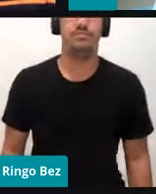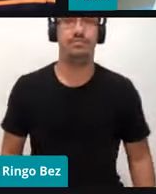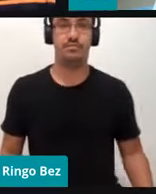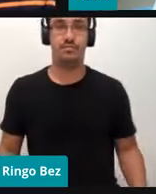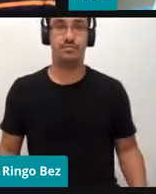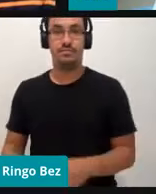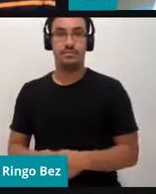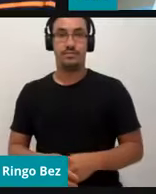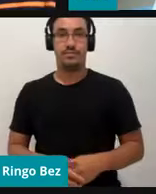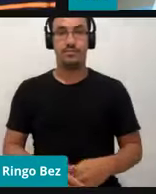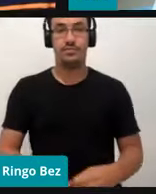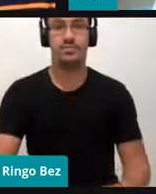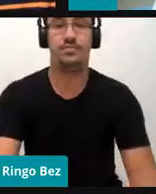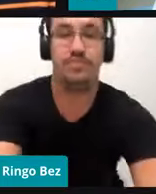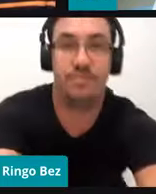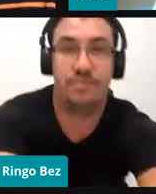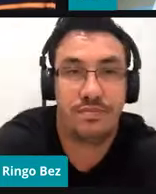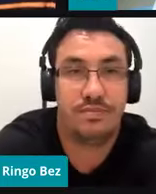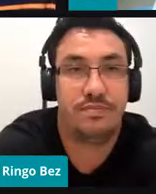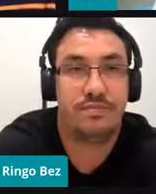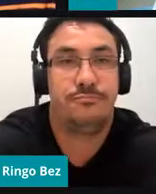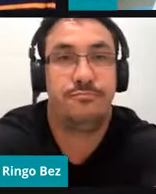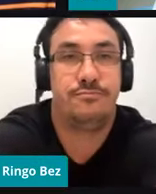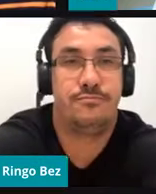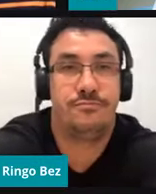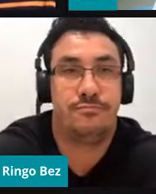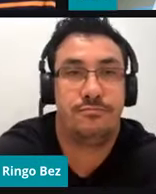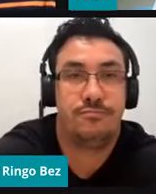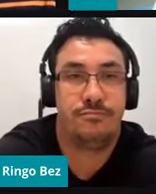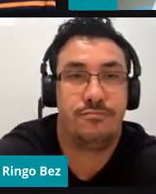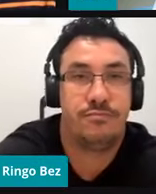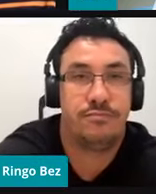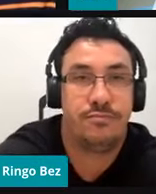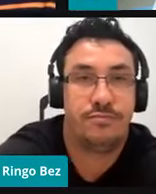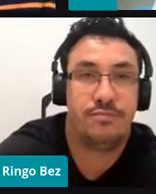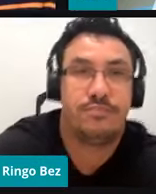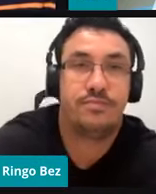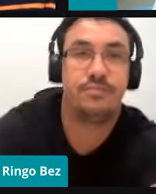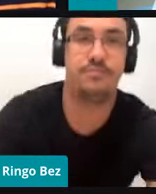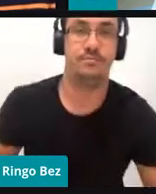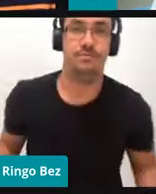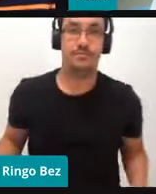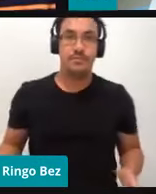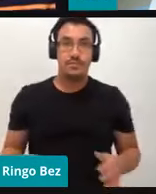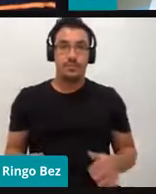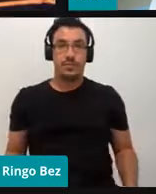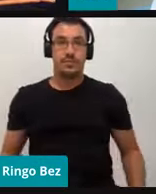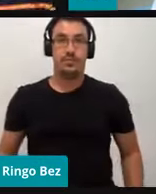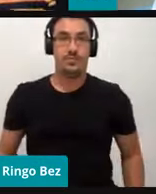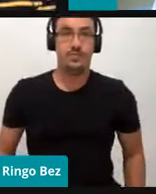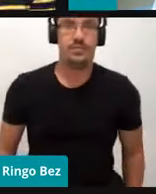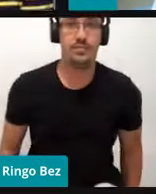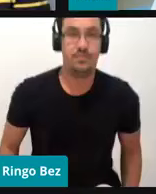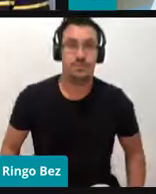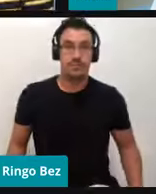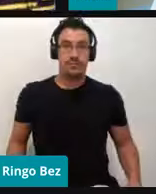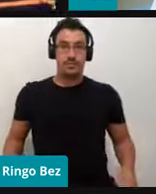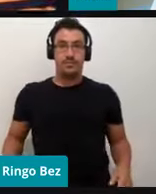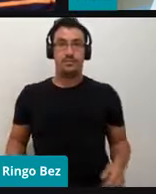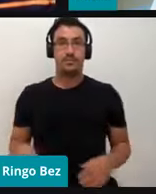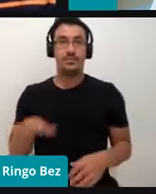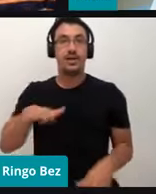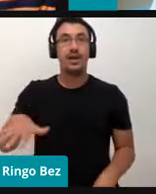Zoologia, e sou pesquisadora, cientista e docente na área de Ciências Ambientais, onde desenvolvo principalmente pesquisas na